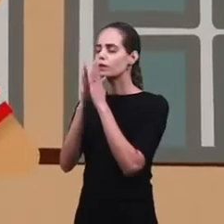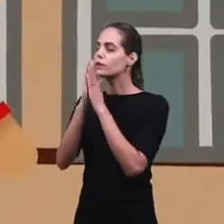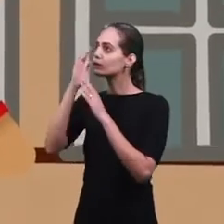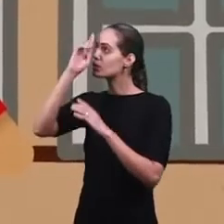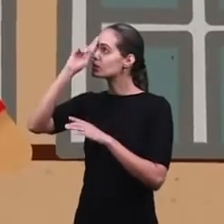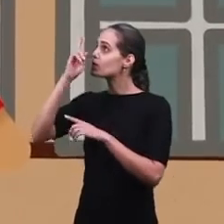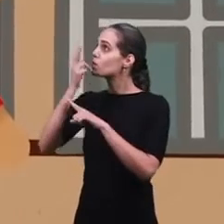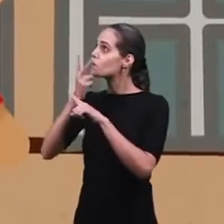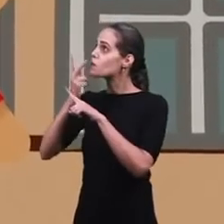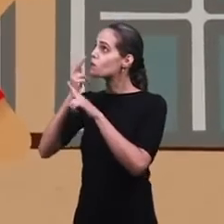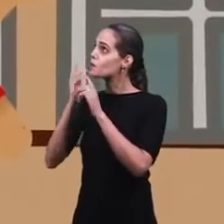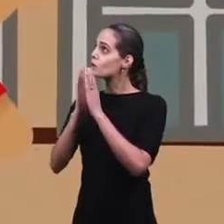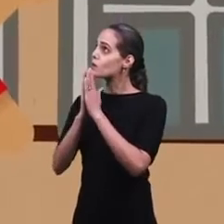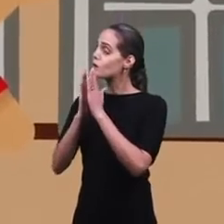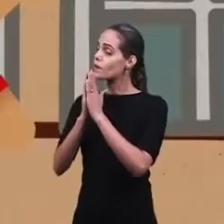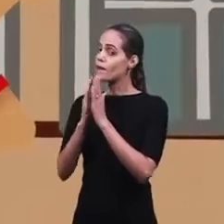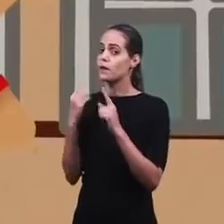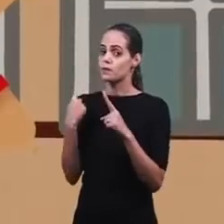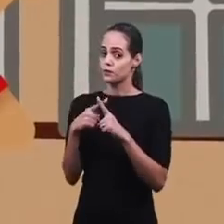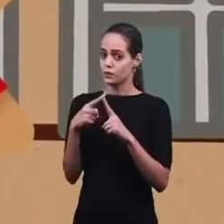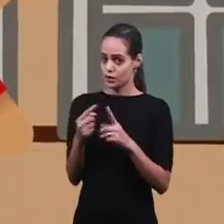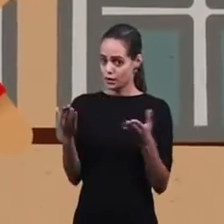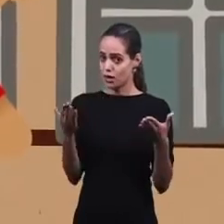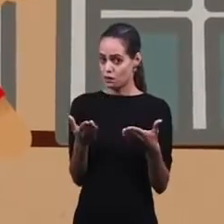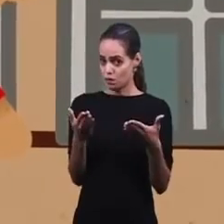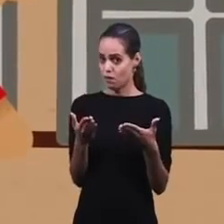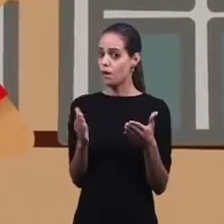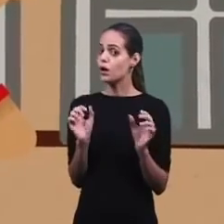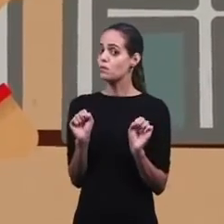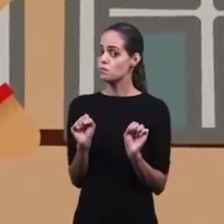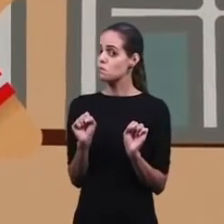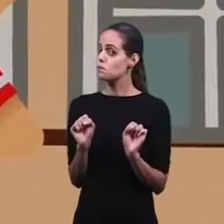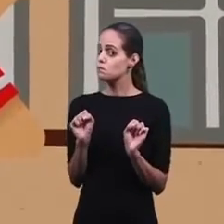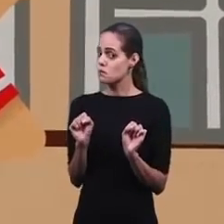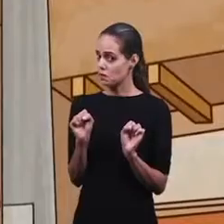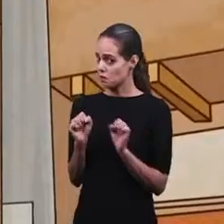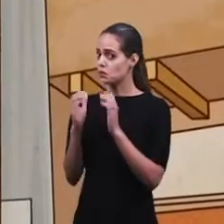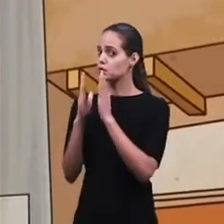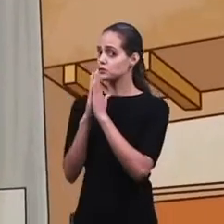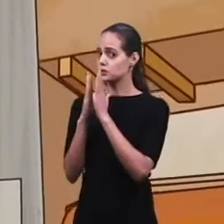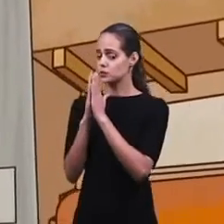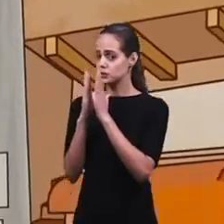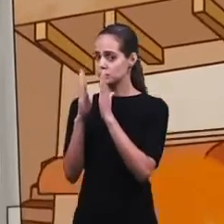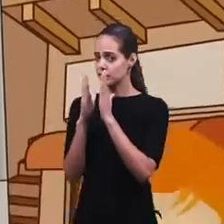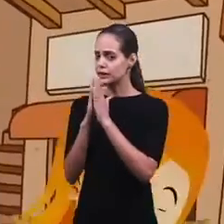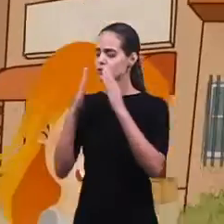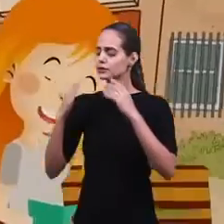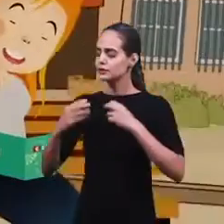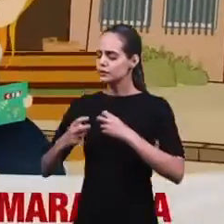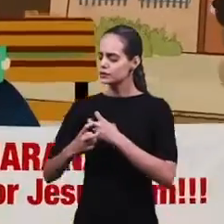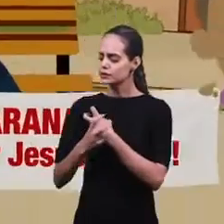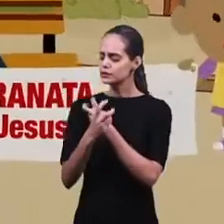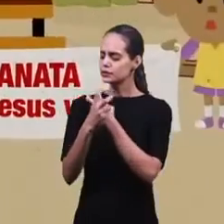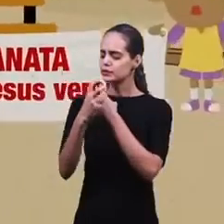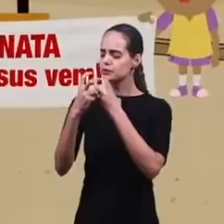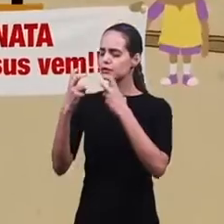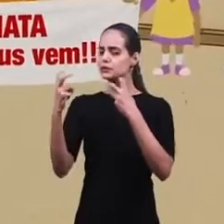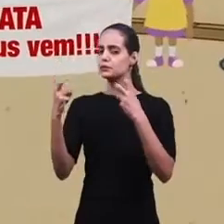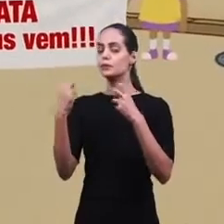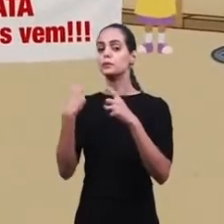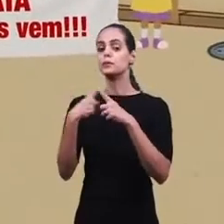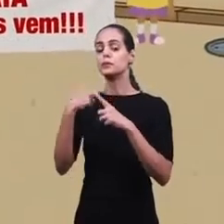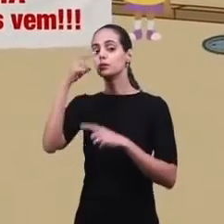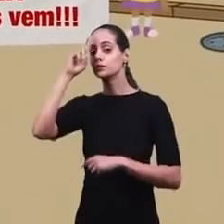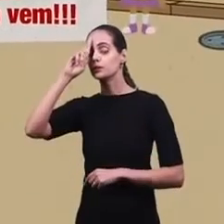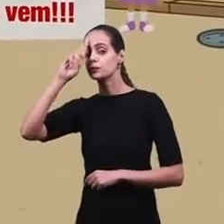Buscai ao Senhor enquanto se pode achar, e